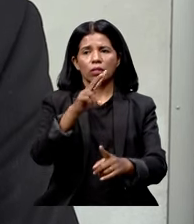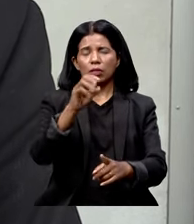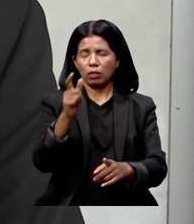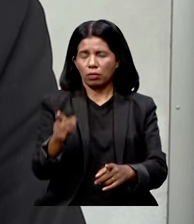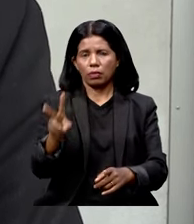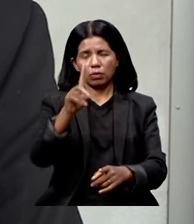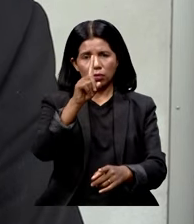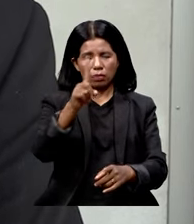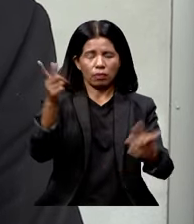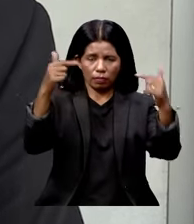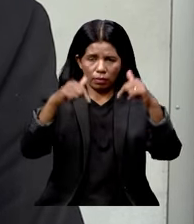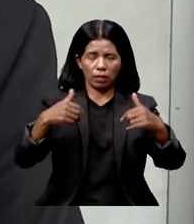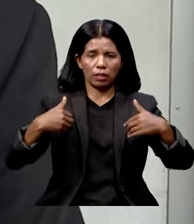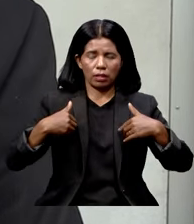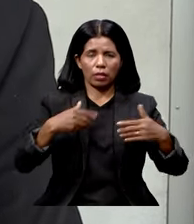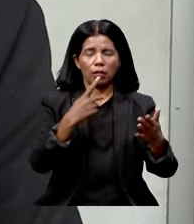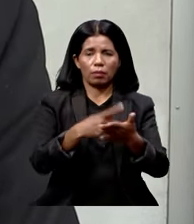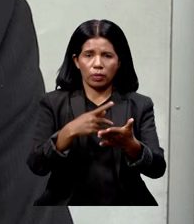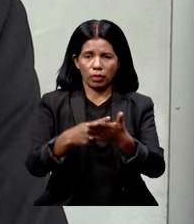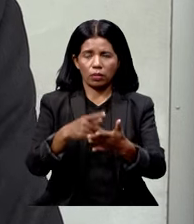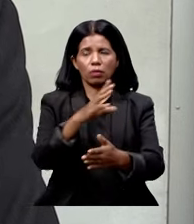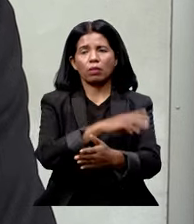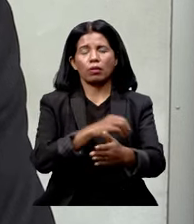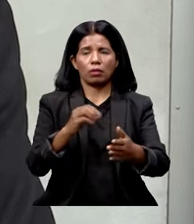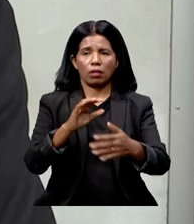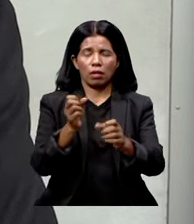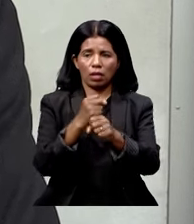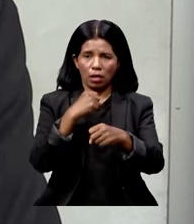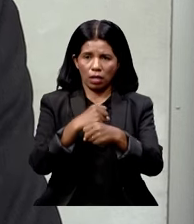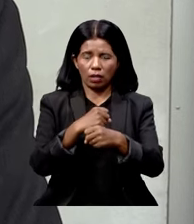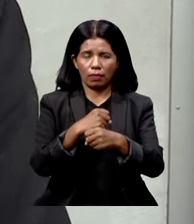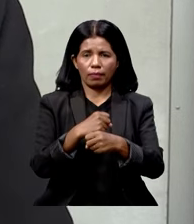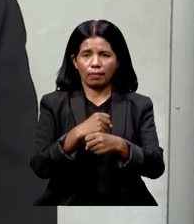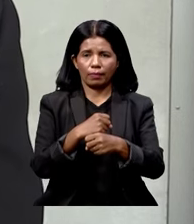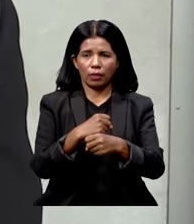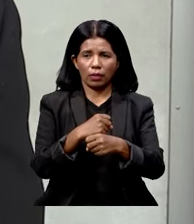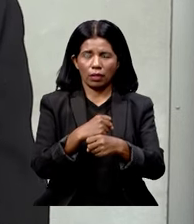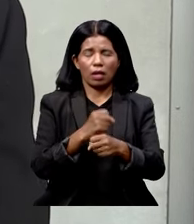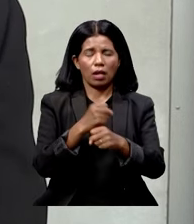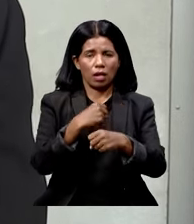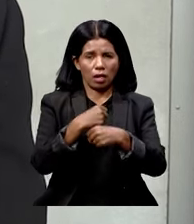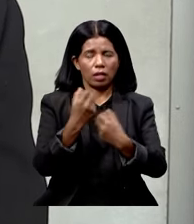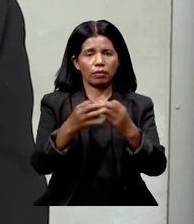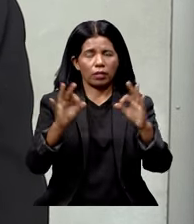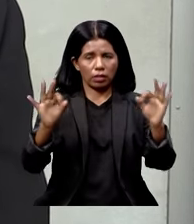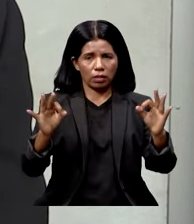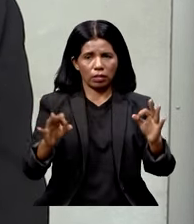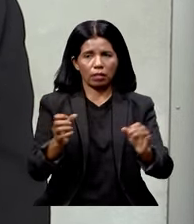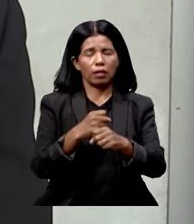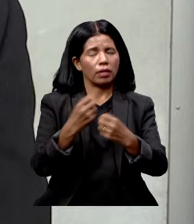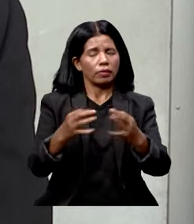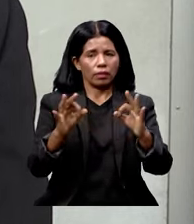mai, e o projeto comunitário Cira, deve halo, halo ona, mas balão